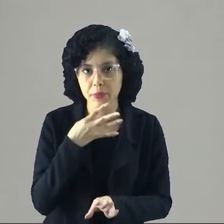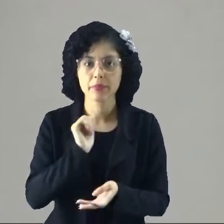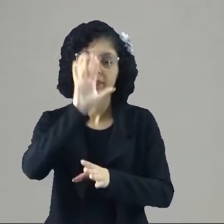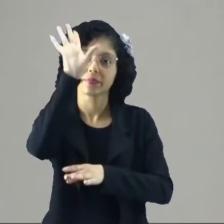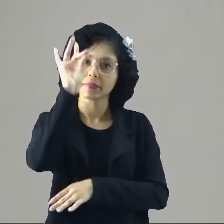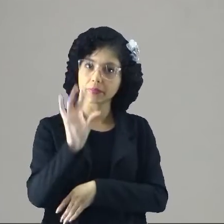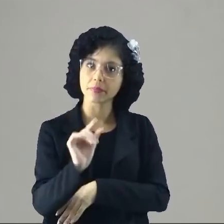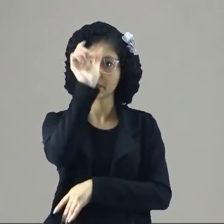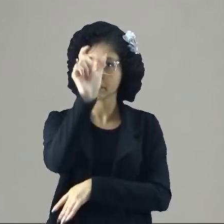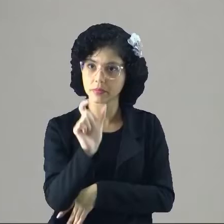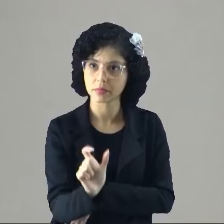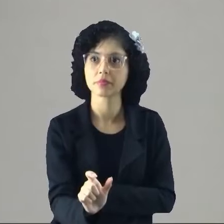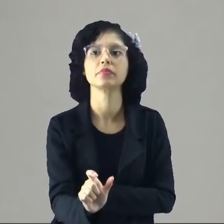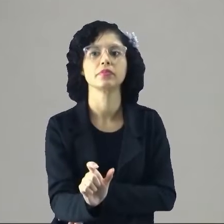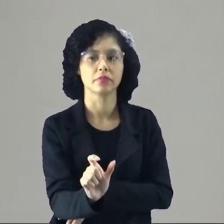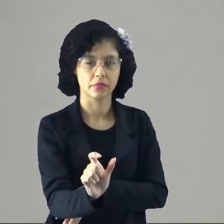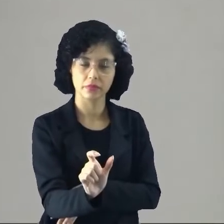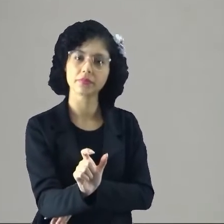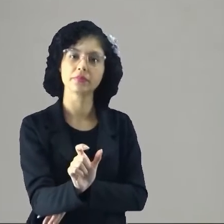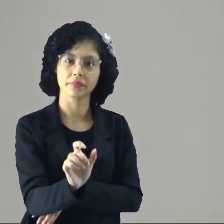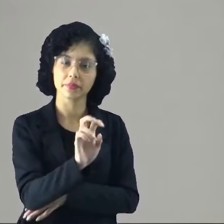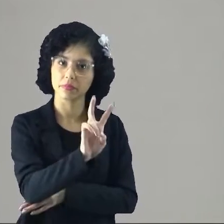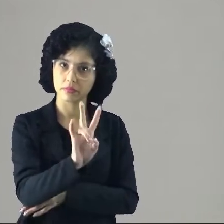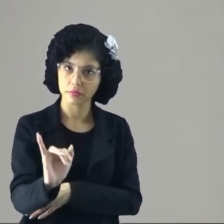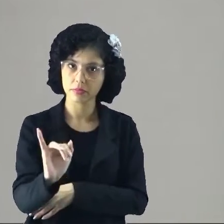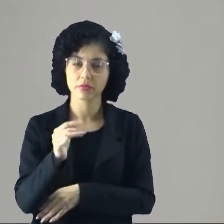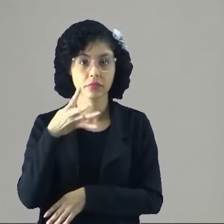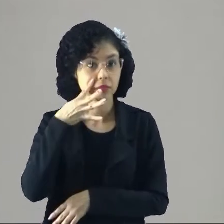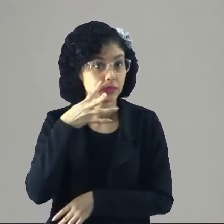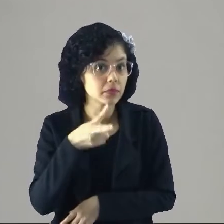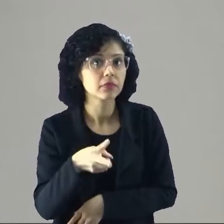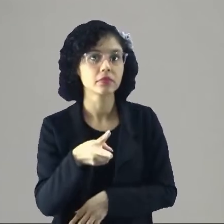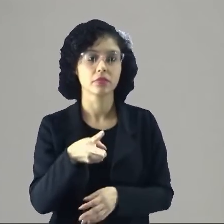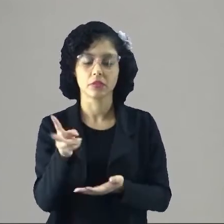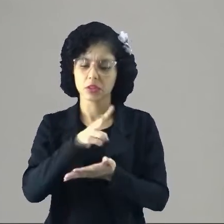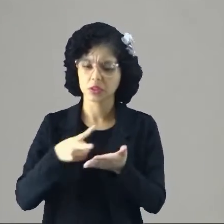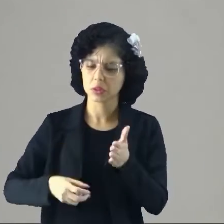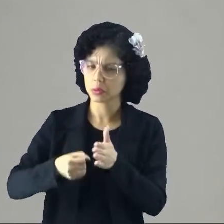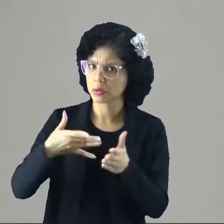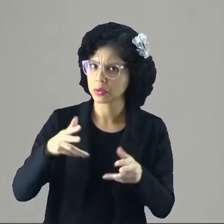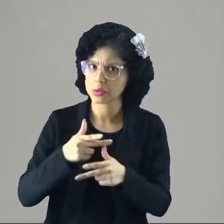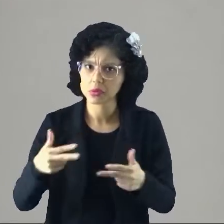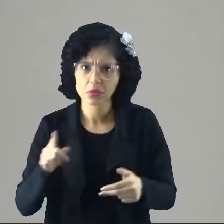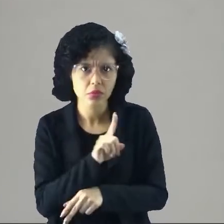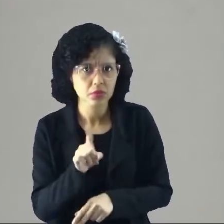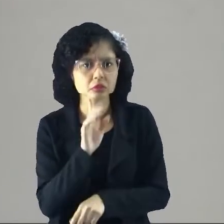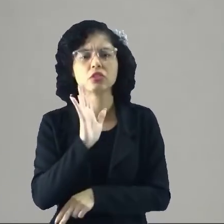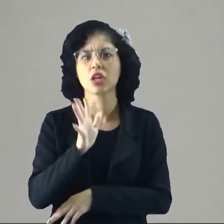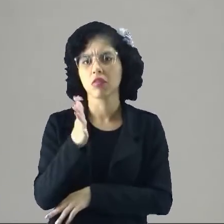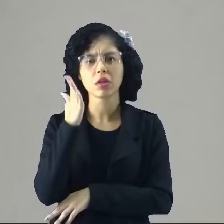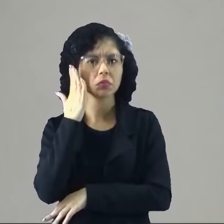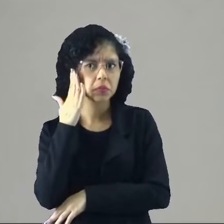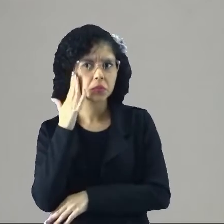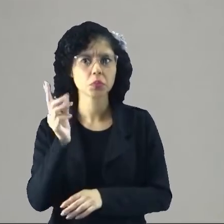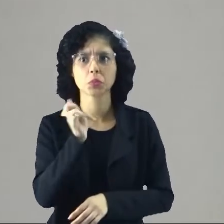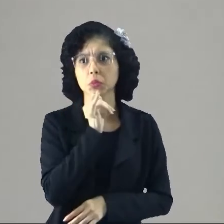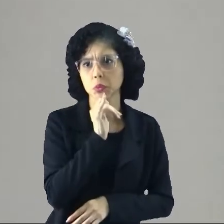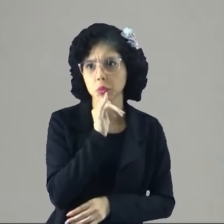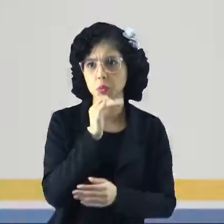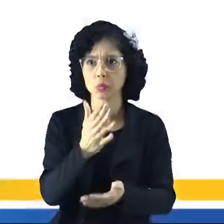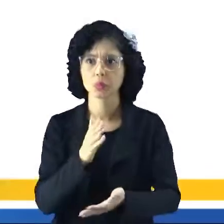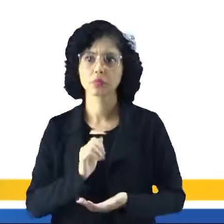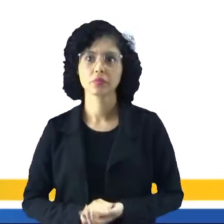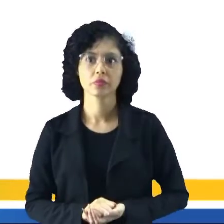cada personagem, né, você vai, de cara assim, não vai precisar nem ler muita coisa denunciada, você já vai entender. Por exemplo